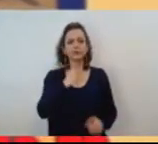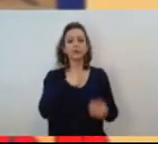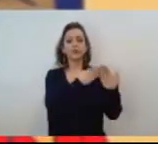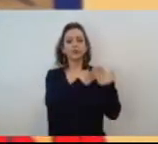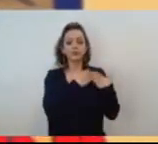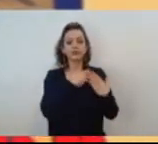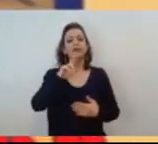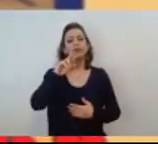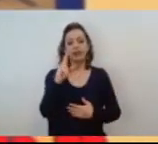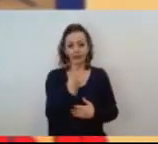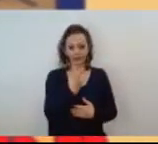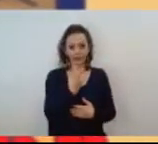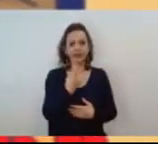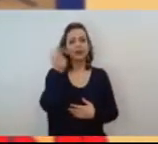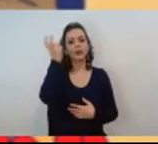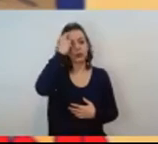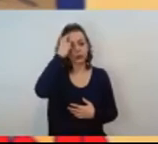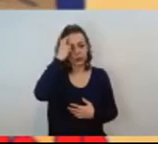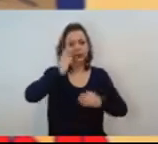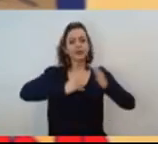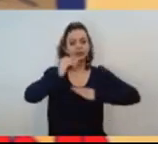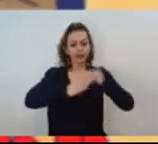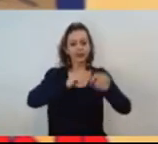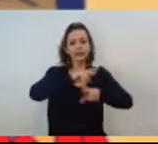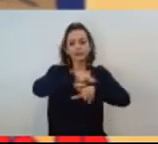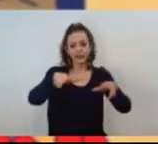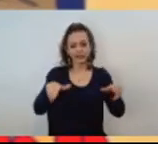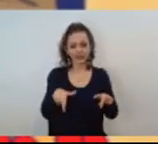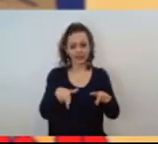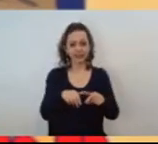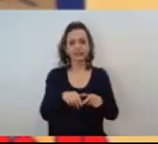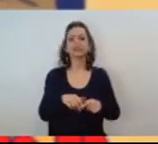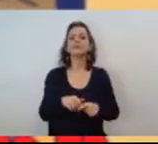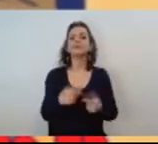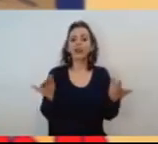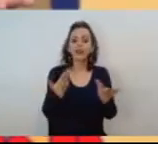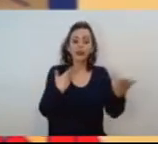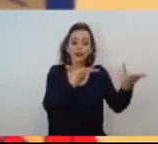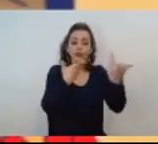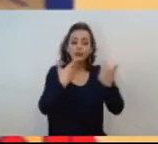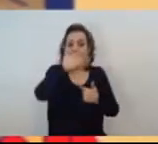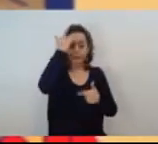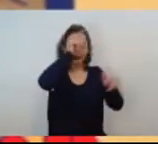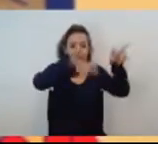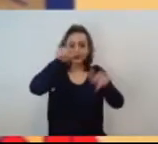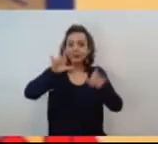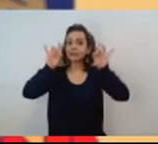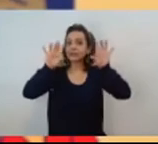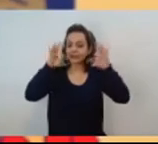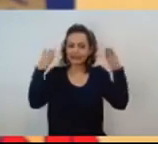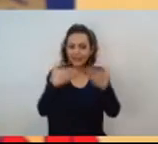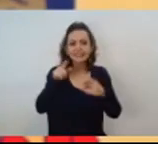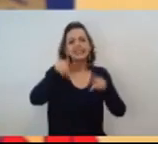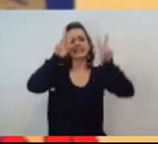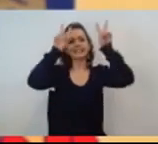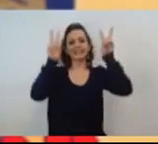diversidade contudo trarei especialistas no tema da nossa organização para